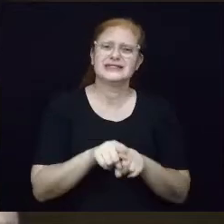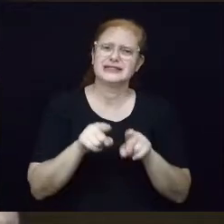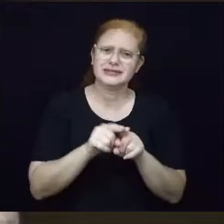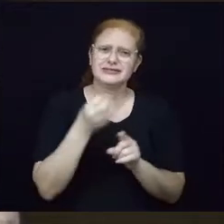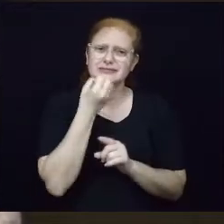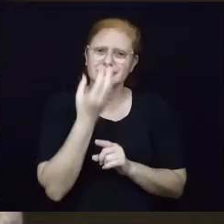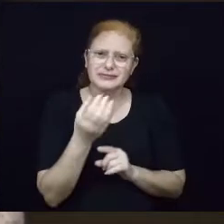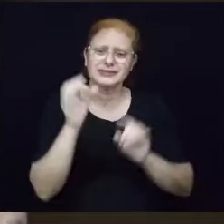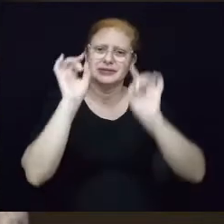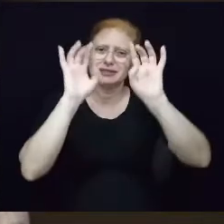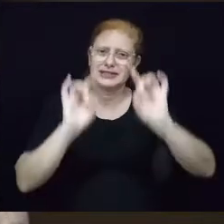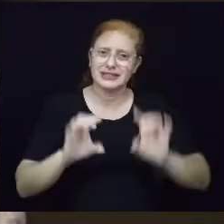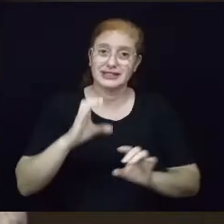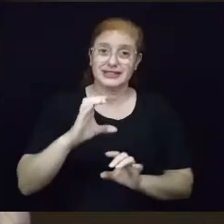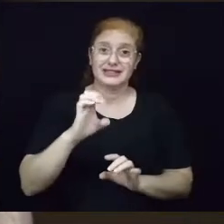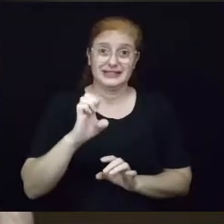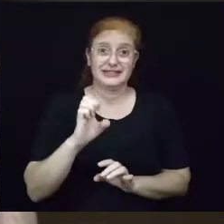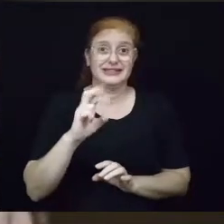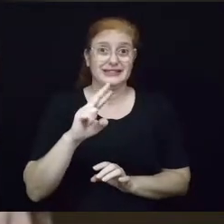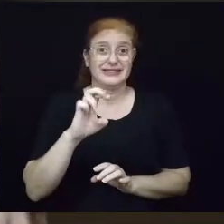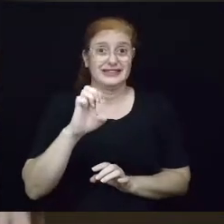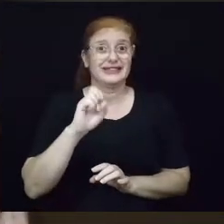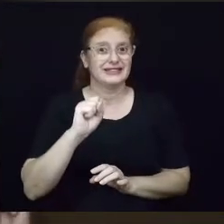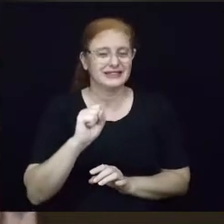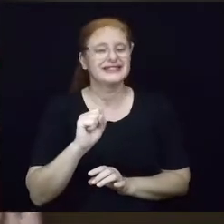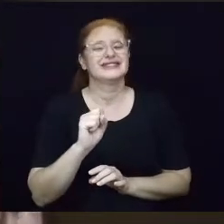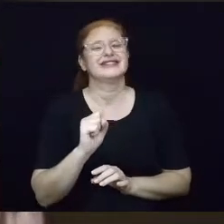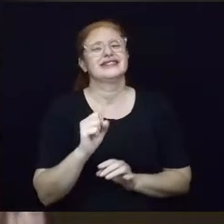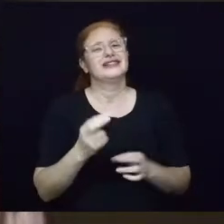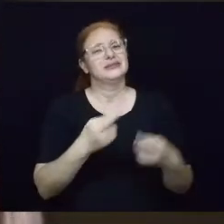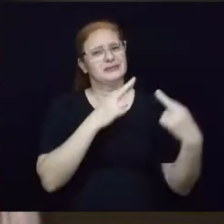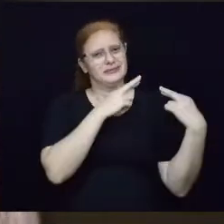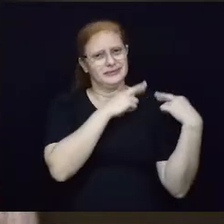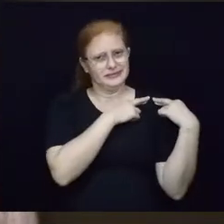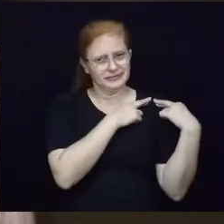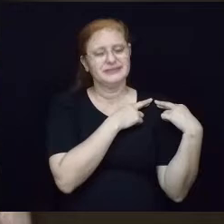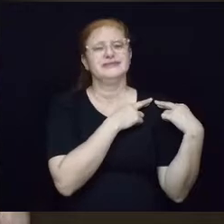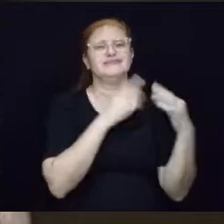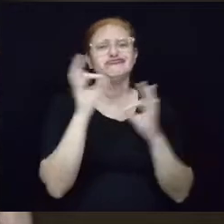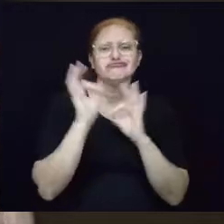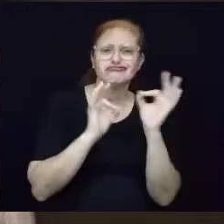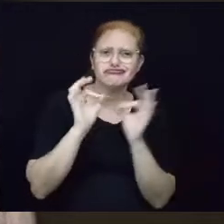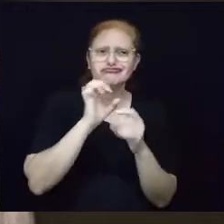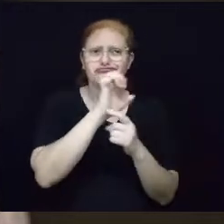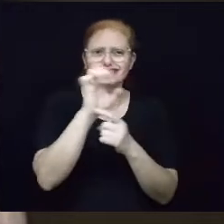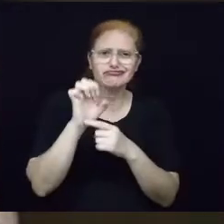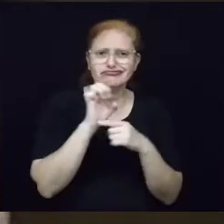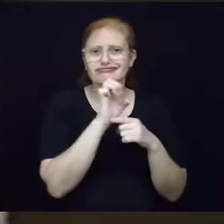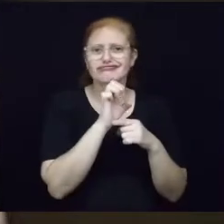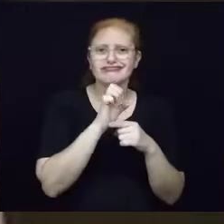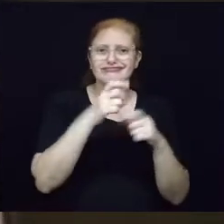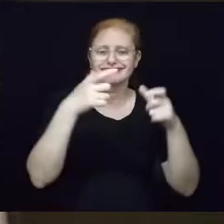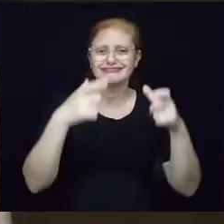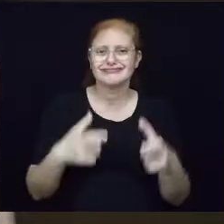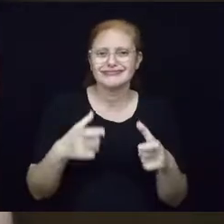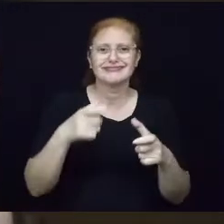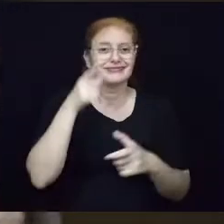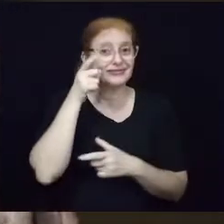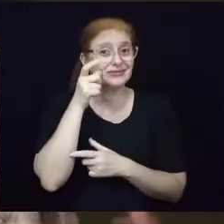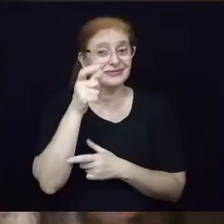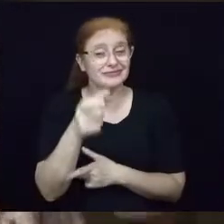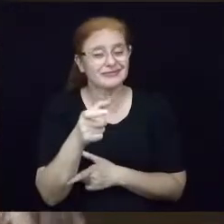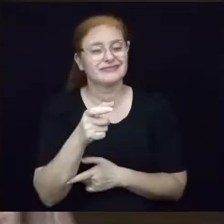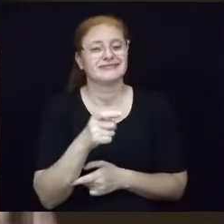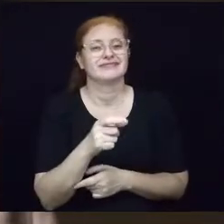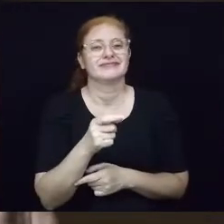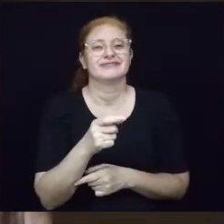depoimento especial da Séries Storck, responsável pela expografia, contar um pouco para a gente sobre essa